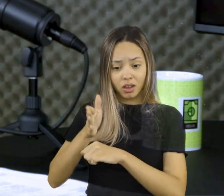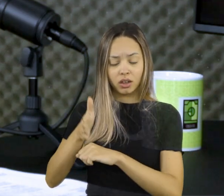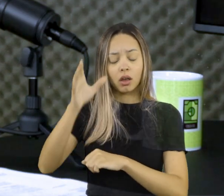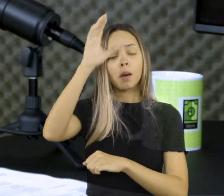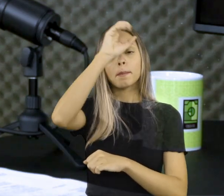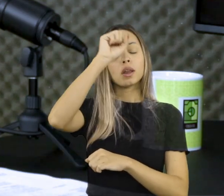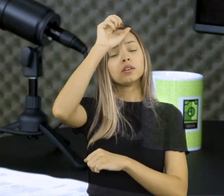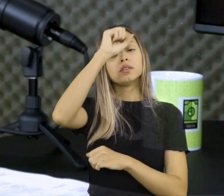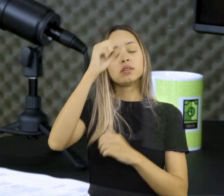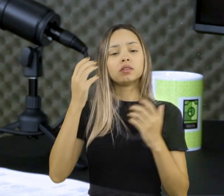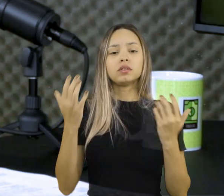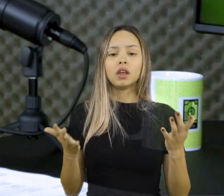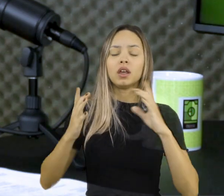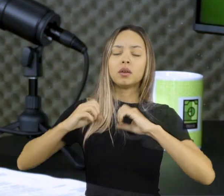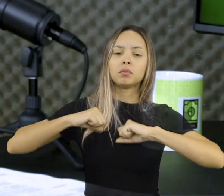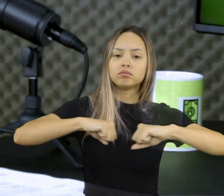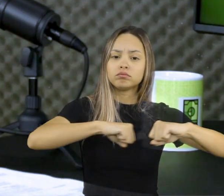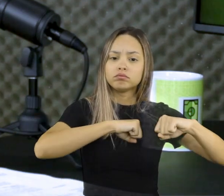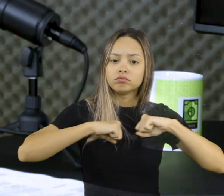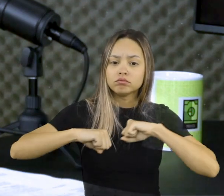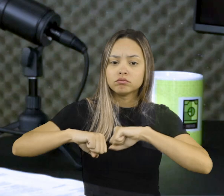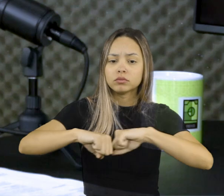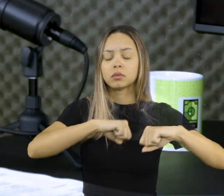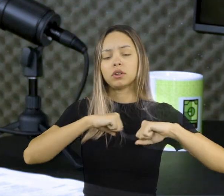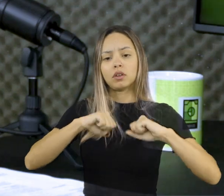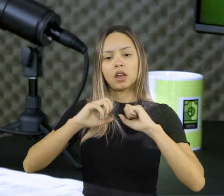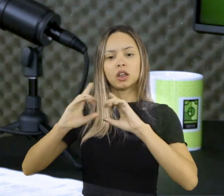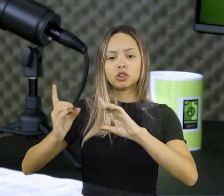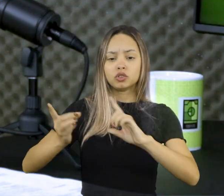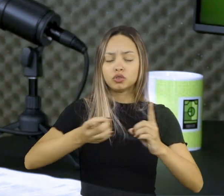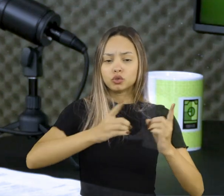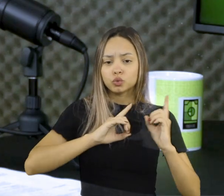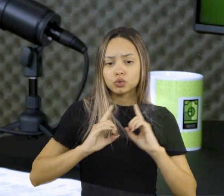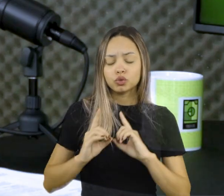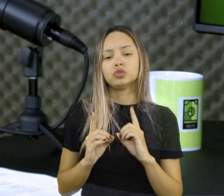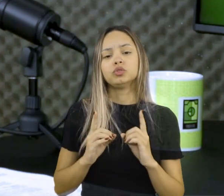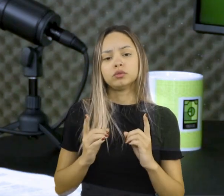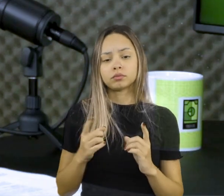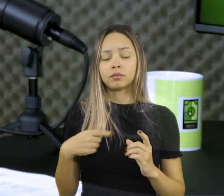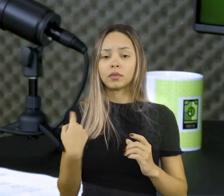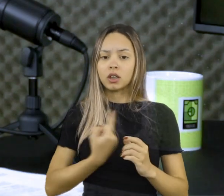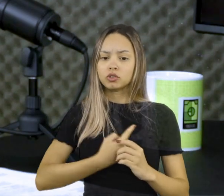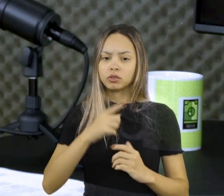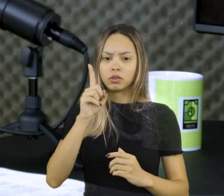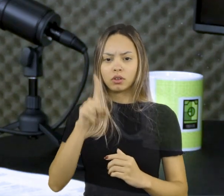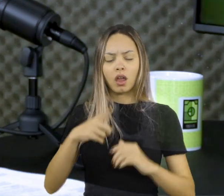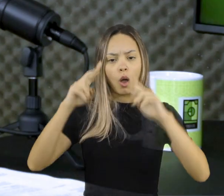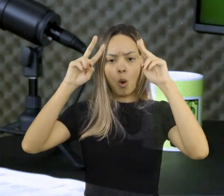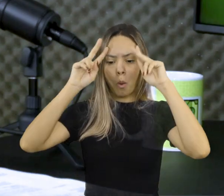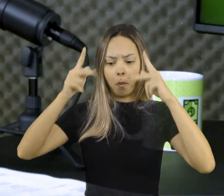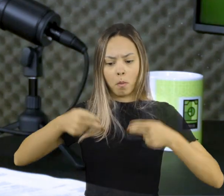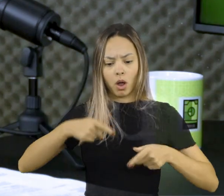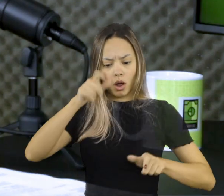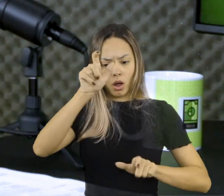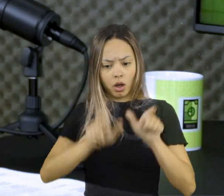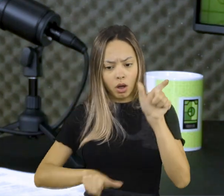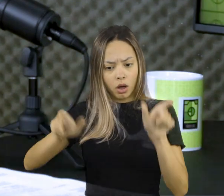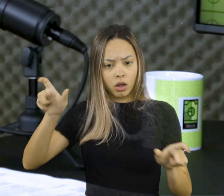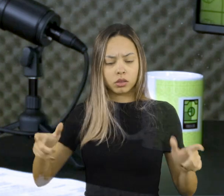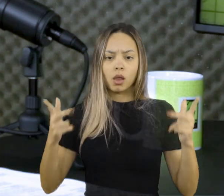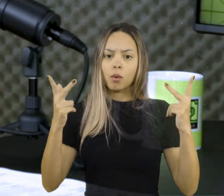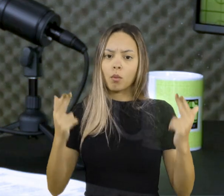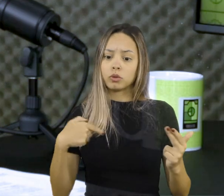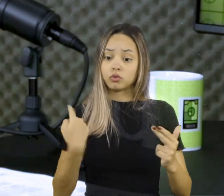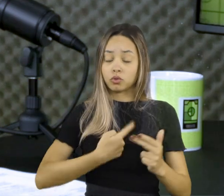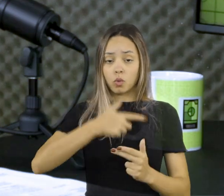aprender, para discutir, para participar dos debates. Entende? A gente é sujeito cognoscente, a gente é gente que